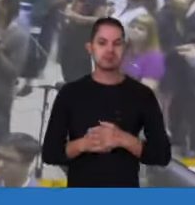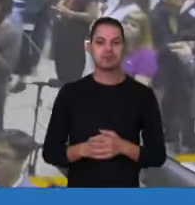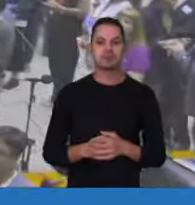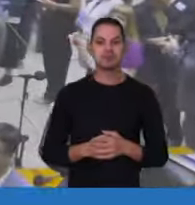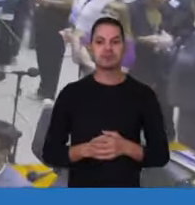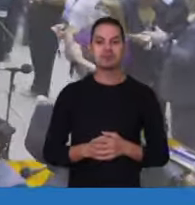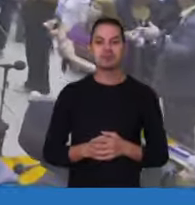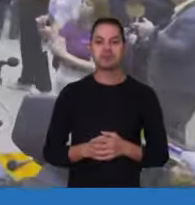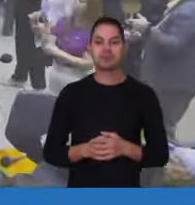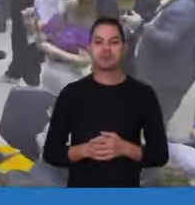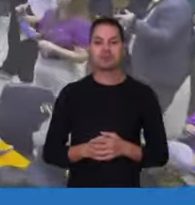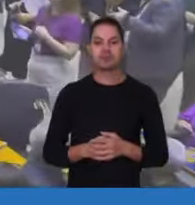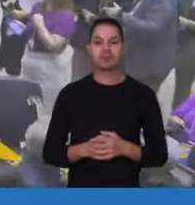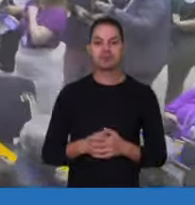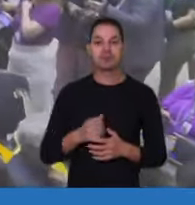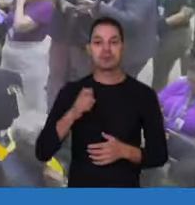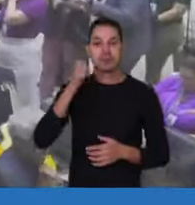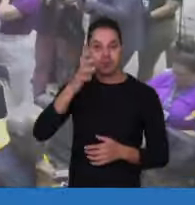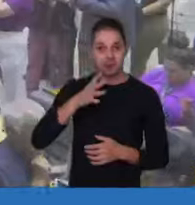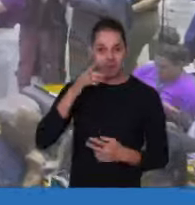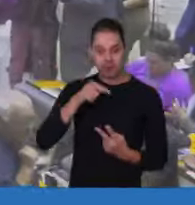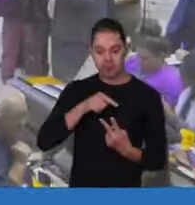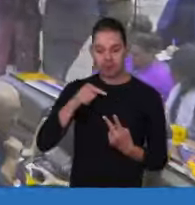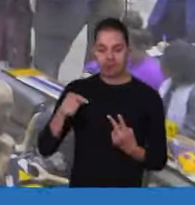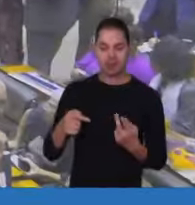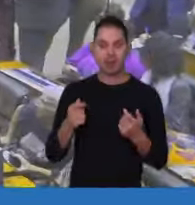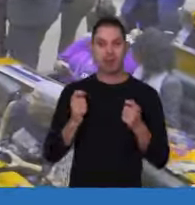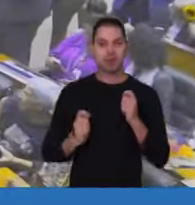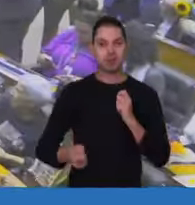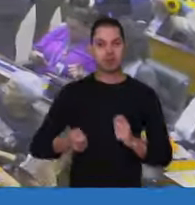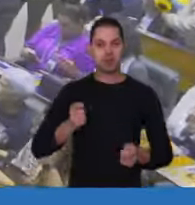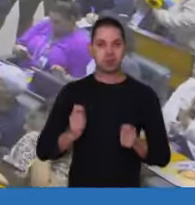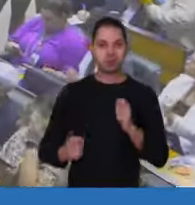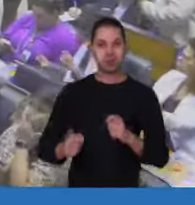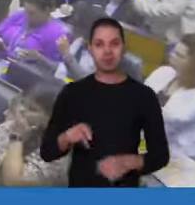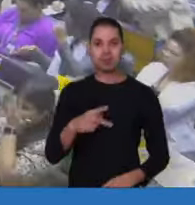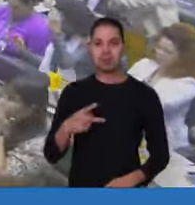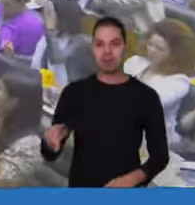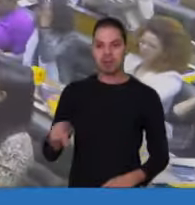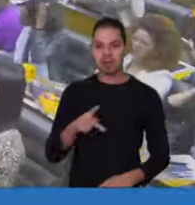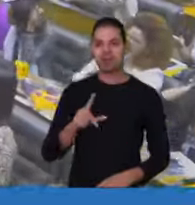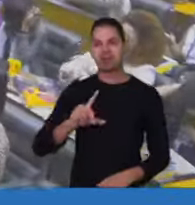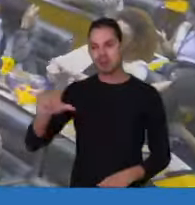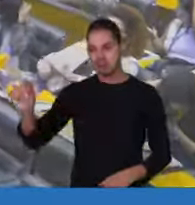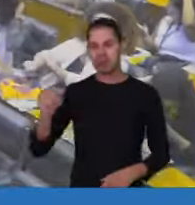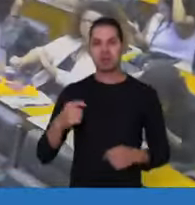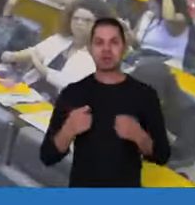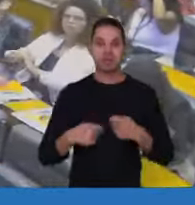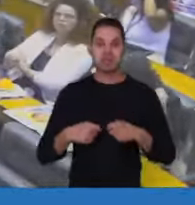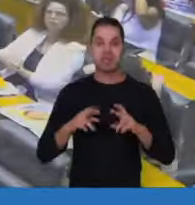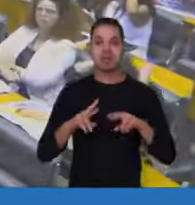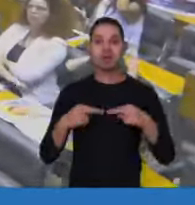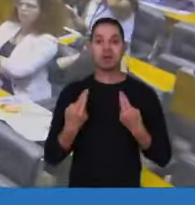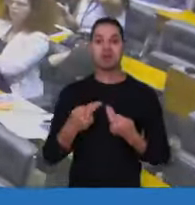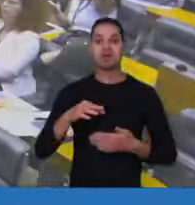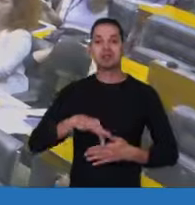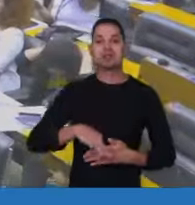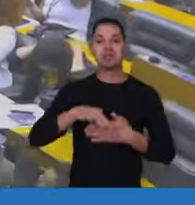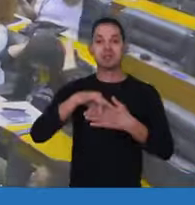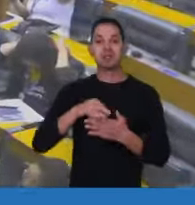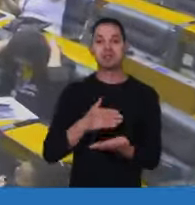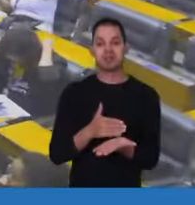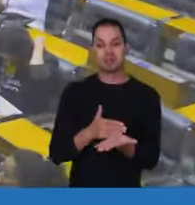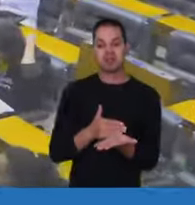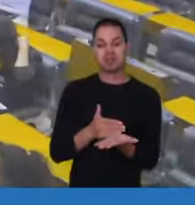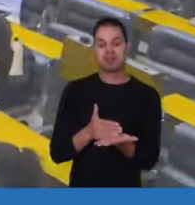passar, faltam 2 falas para passar para as mulheres batuqueiras de Planaltina que já precisam ir embora. Há uma reunião de líderes que está começando,